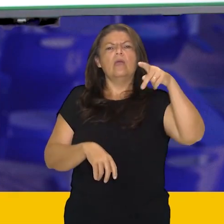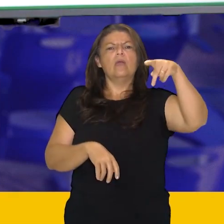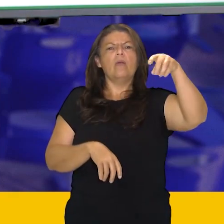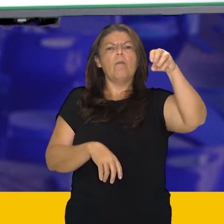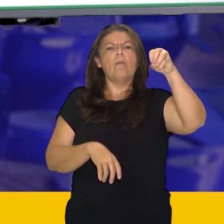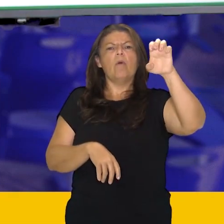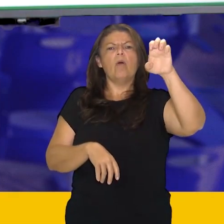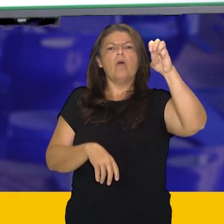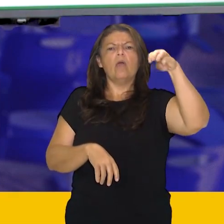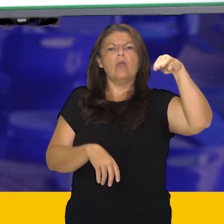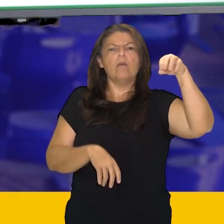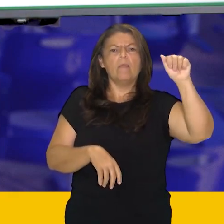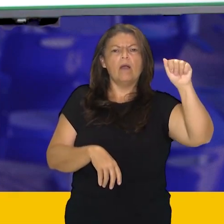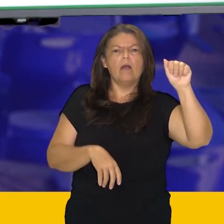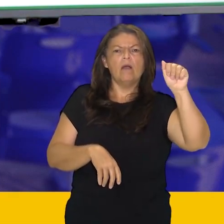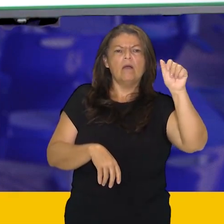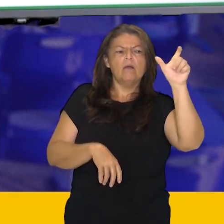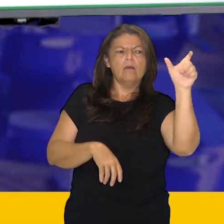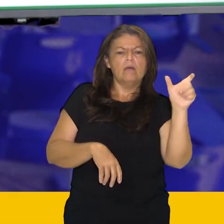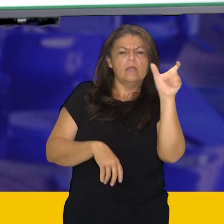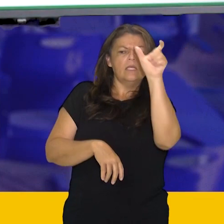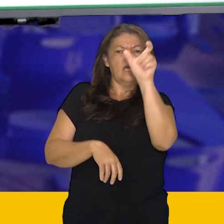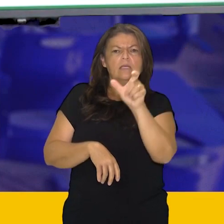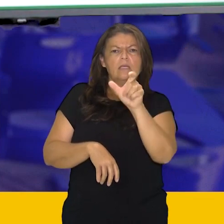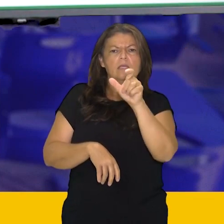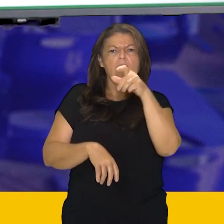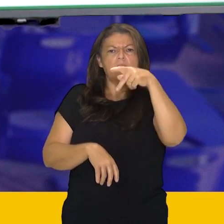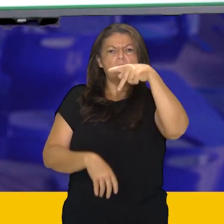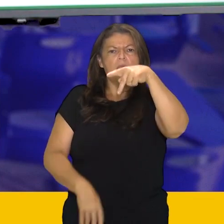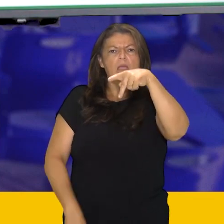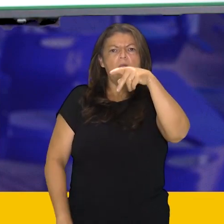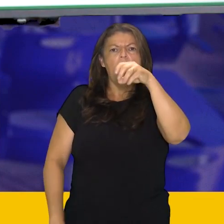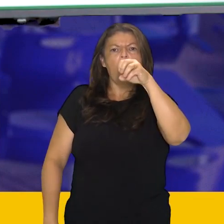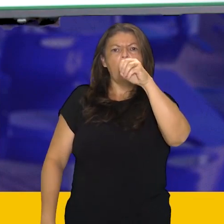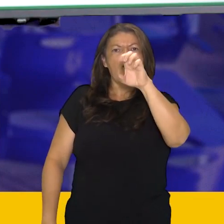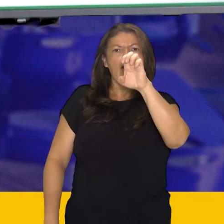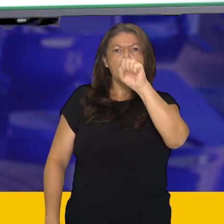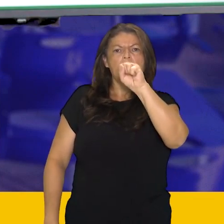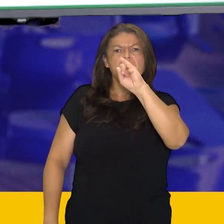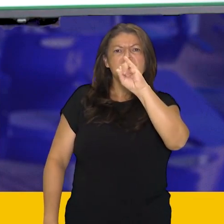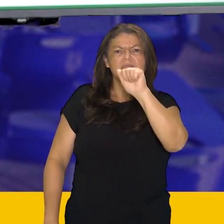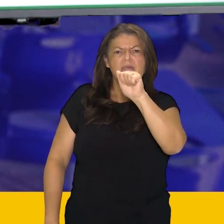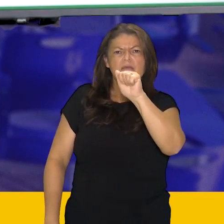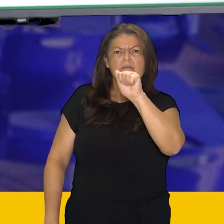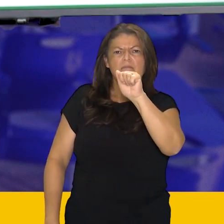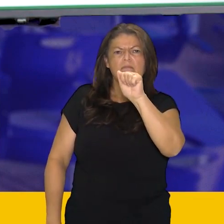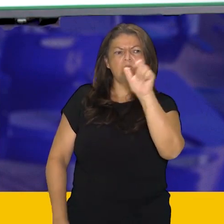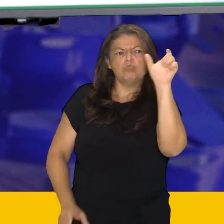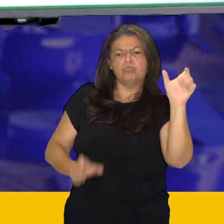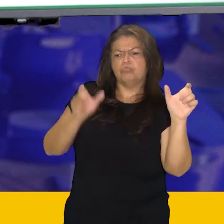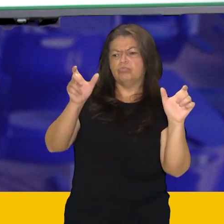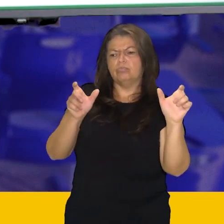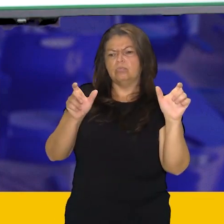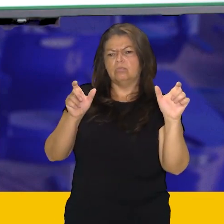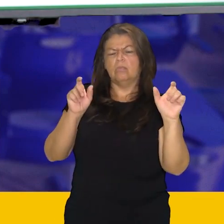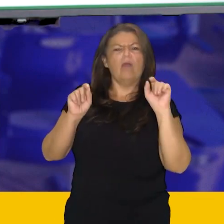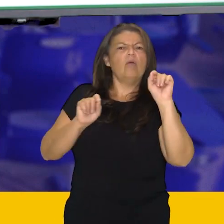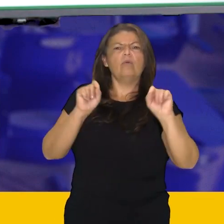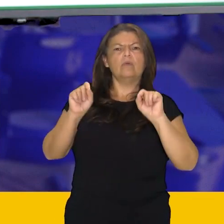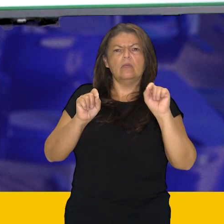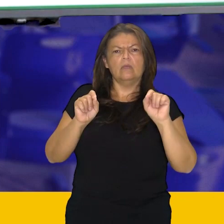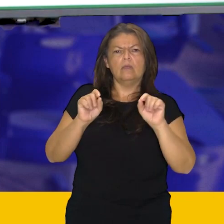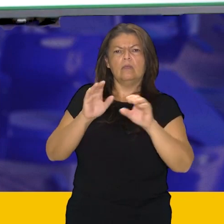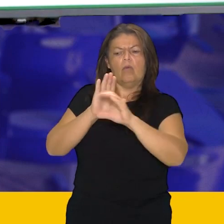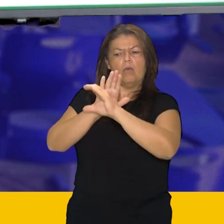poesia, leitura de poemas e a produção de um poema protesto. Além disso, nesse capítulo